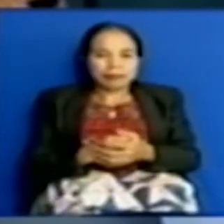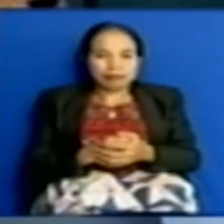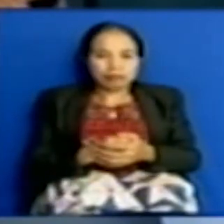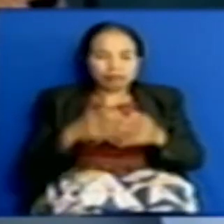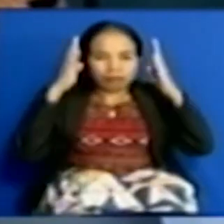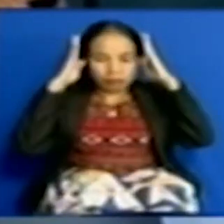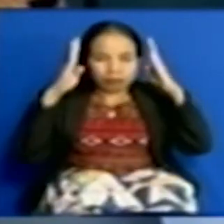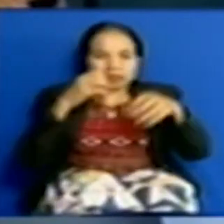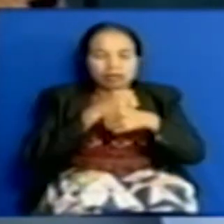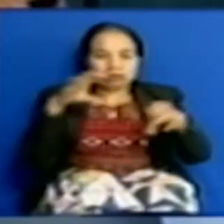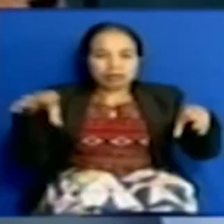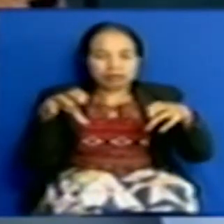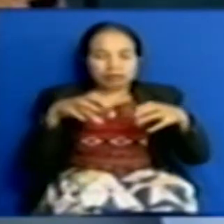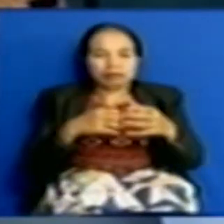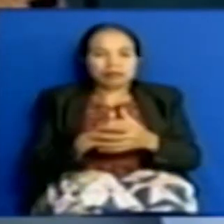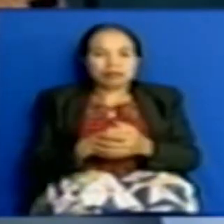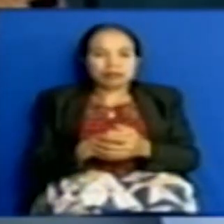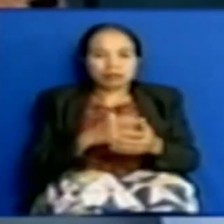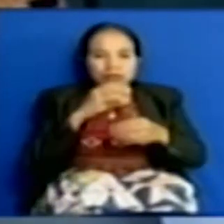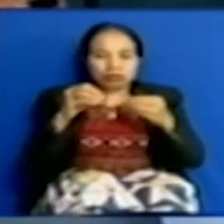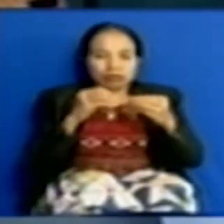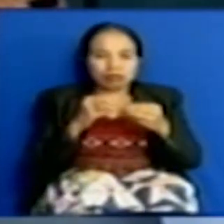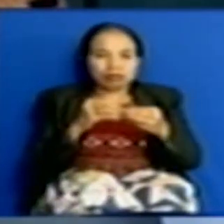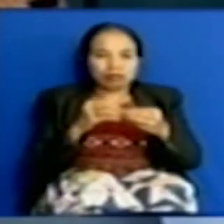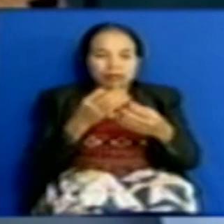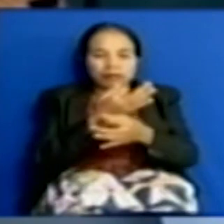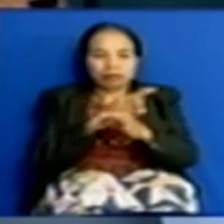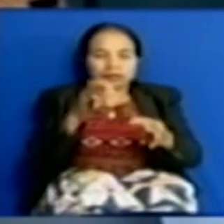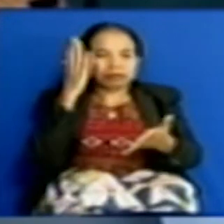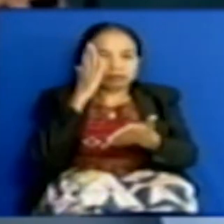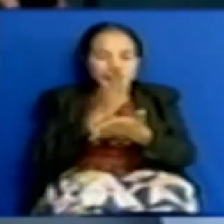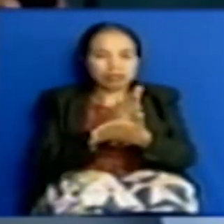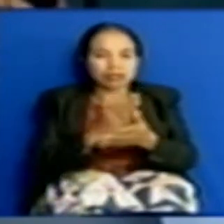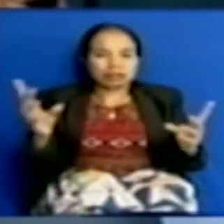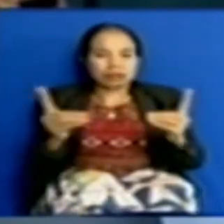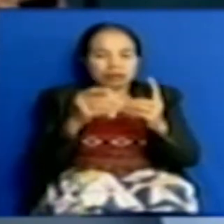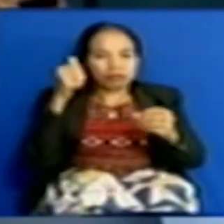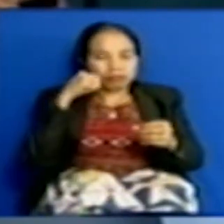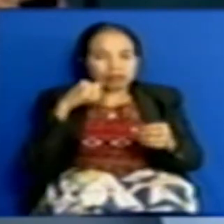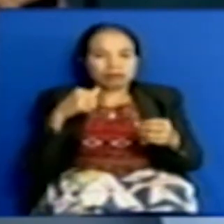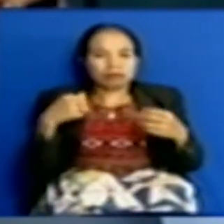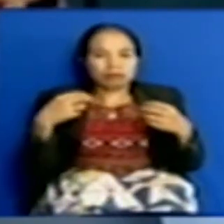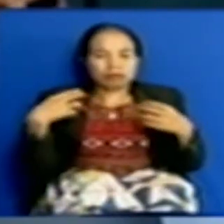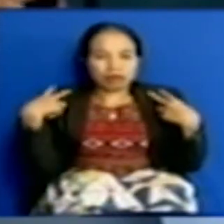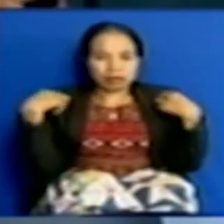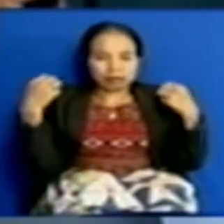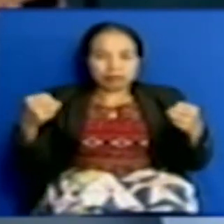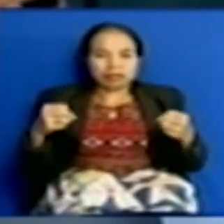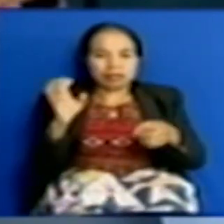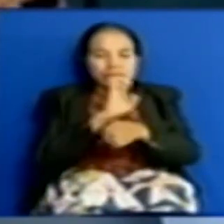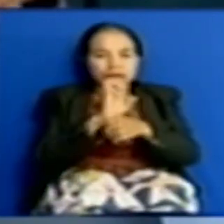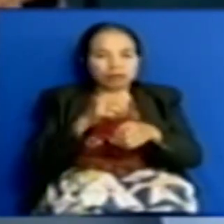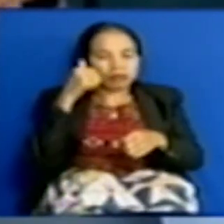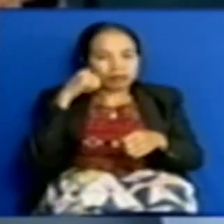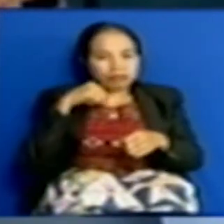Foco Pérez realiza seminário com a ba Hakoto Violência, Rassoro Feto, no Hakbi de Economia Feto, sobrevivente